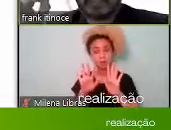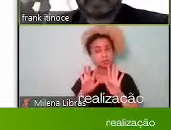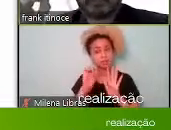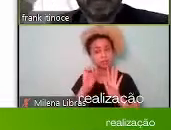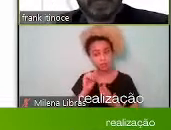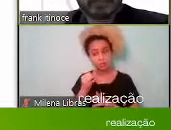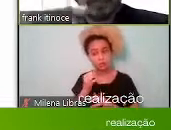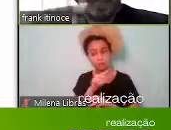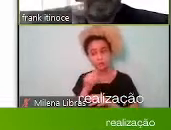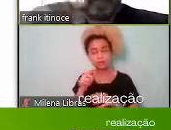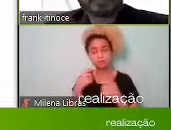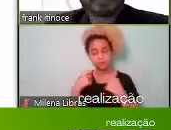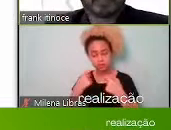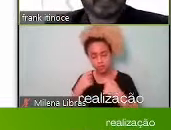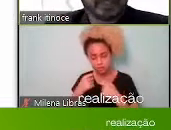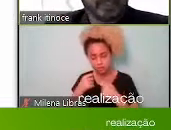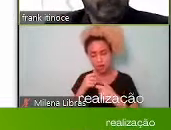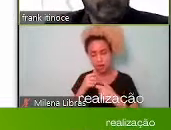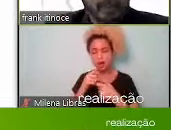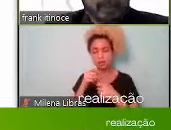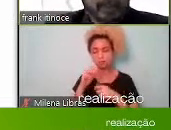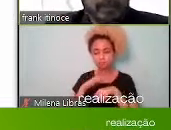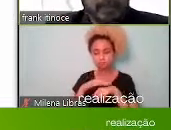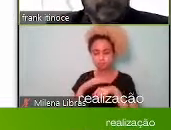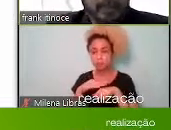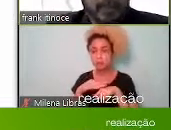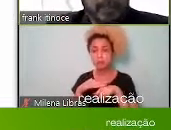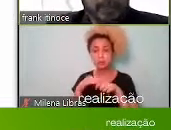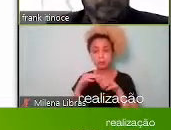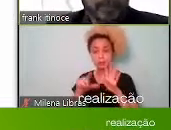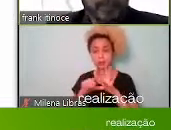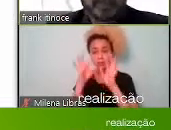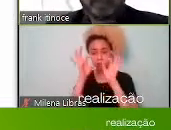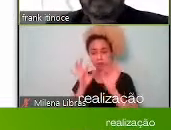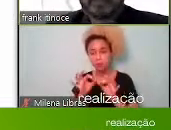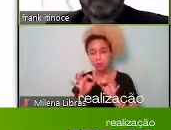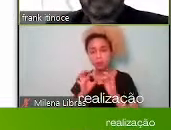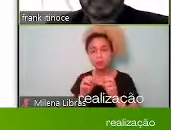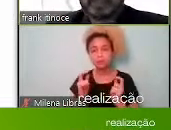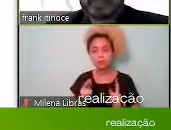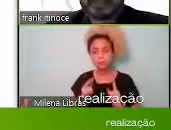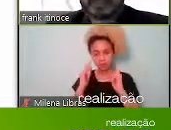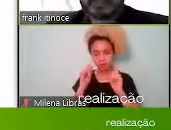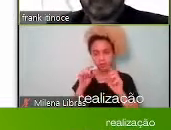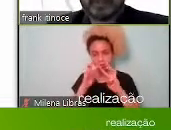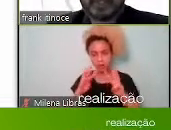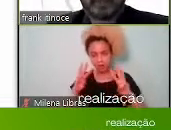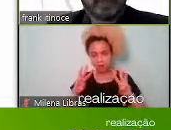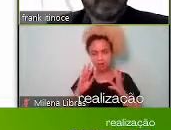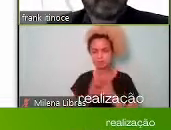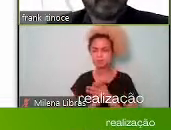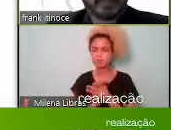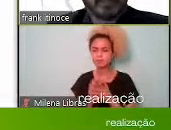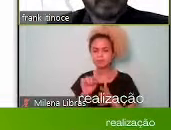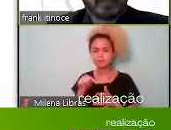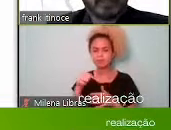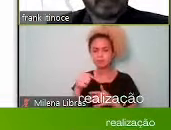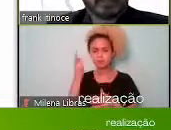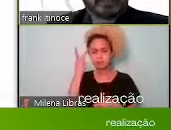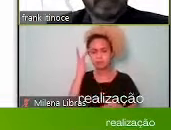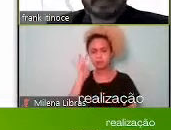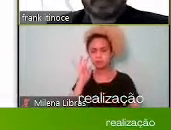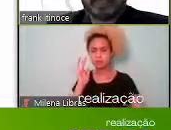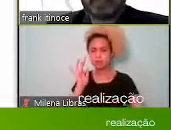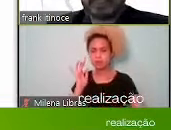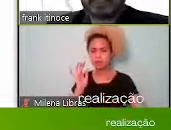que regularizar o prédio, é esse site aqui. Inclusive, está aqui embaixo. Depois, não sei se Fabiana, Rafaela,